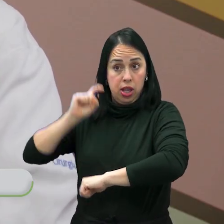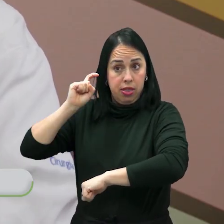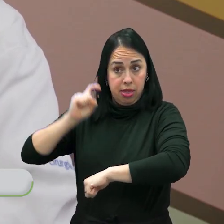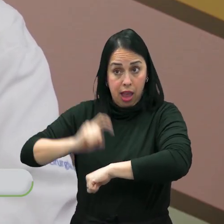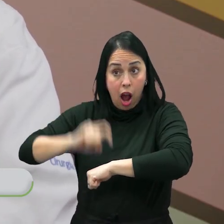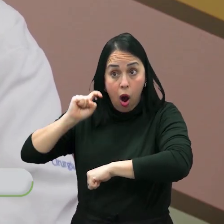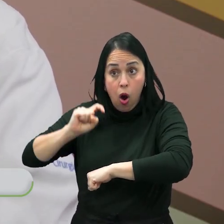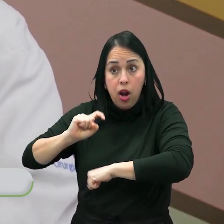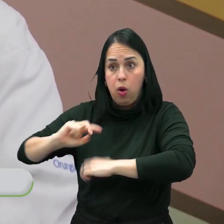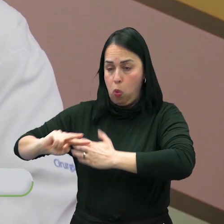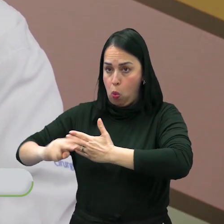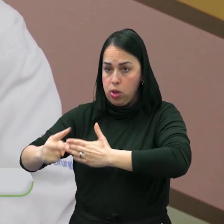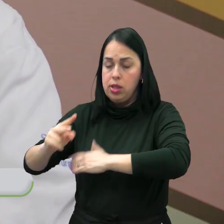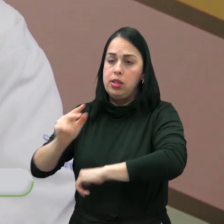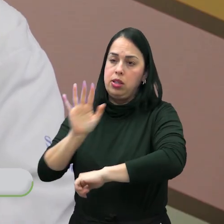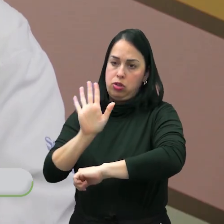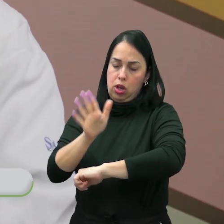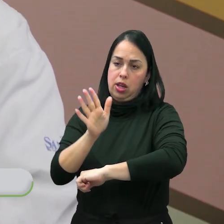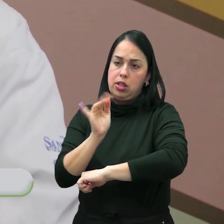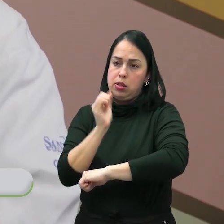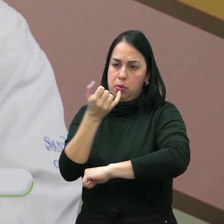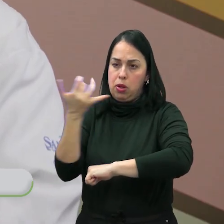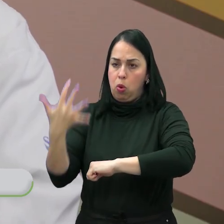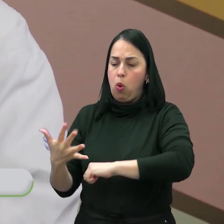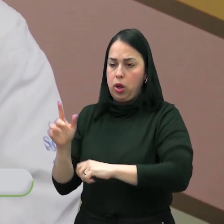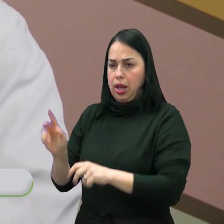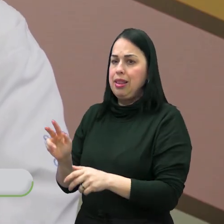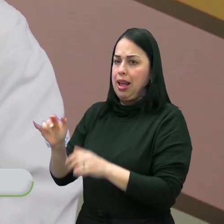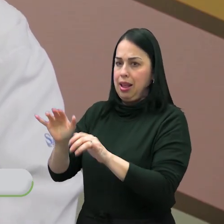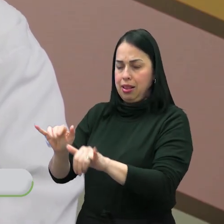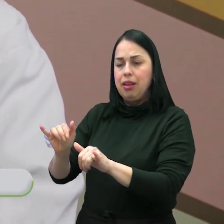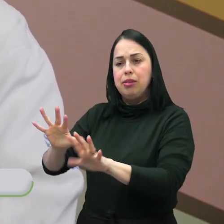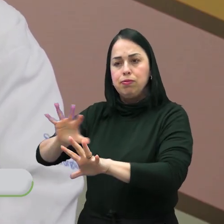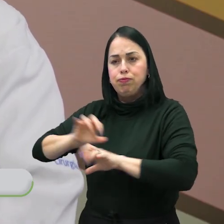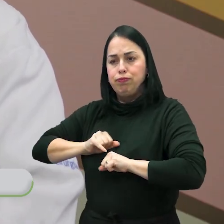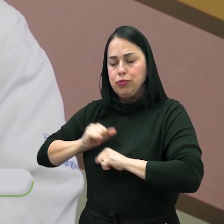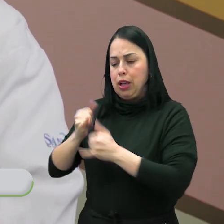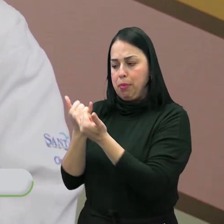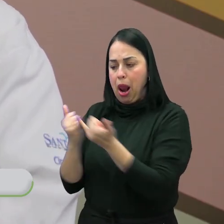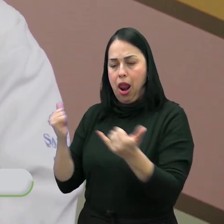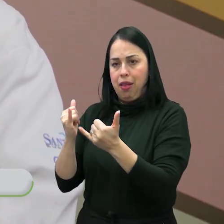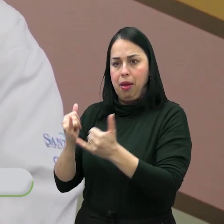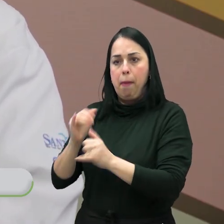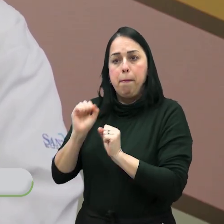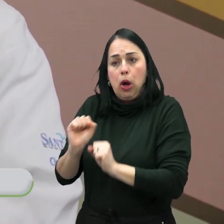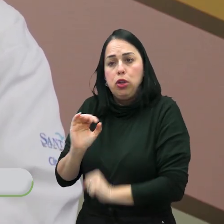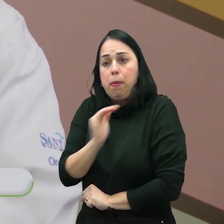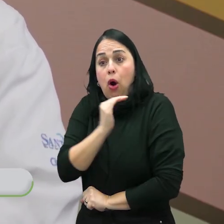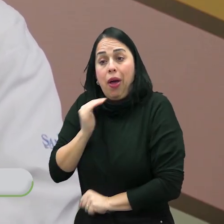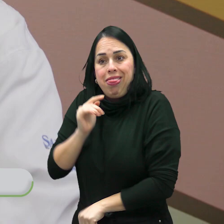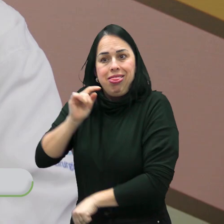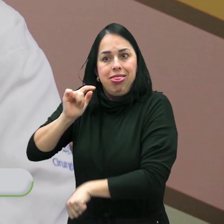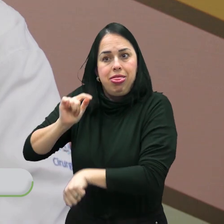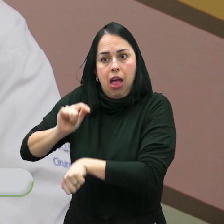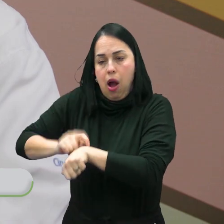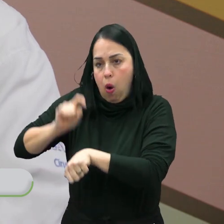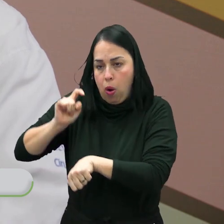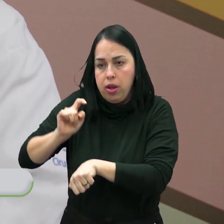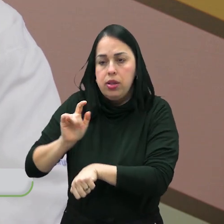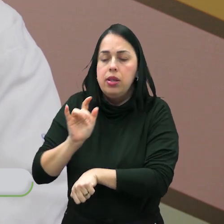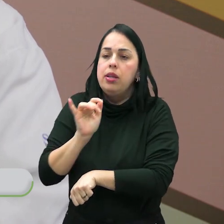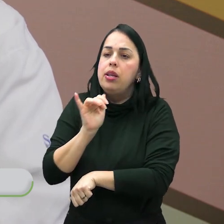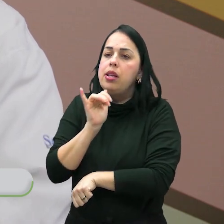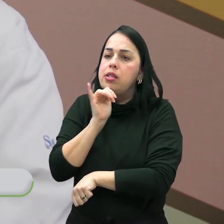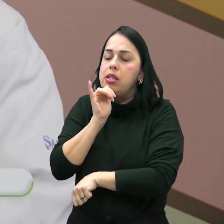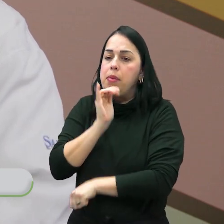exato ali já, por exemplo, como a gente citou as queimaduras elétricas, elas podem levar ao óbito na cena mesmo, porque ela pode levar, por